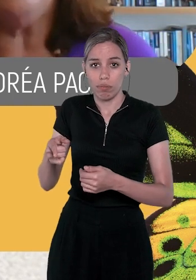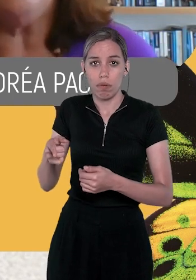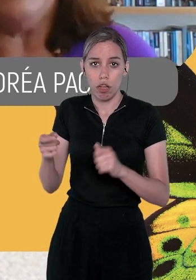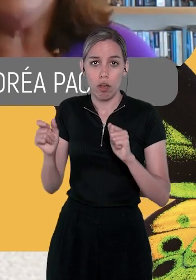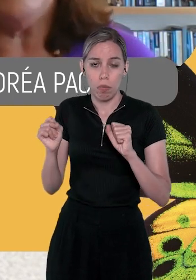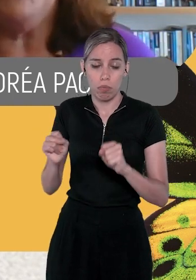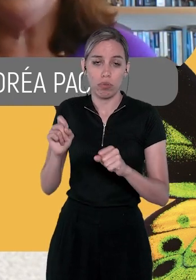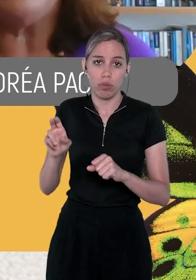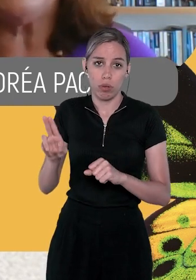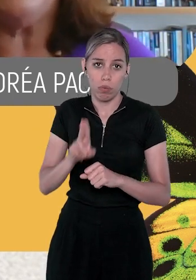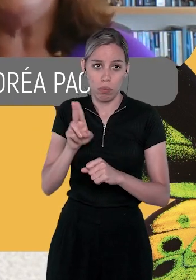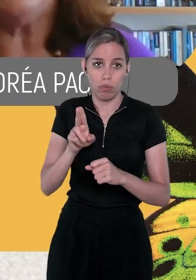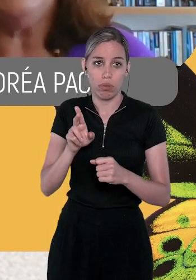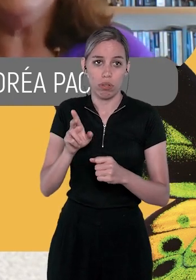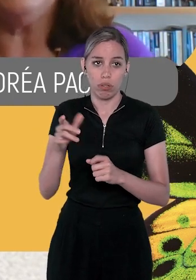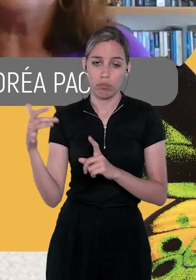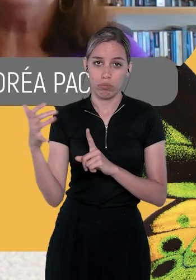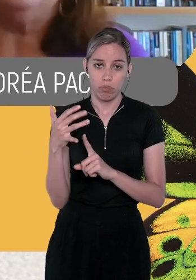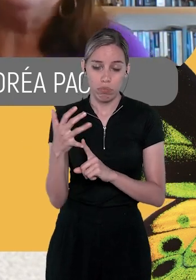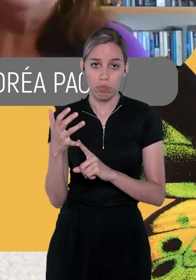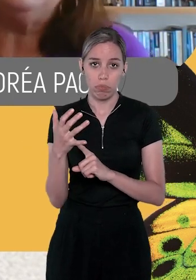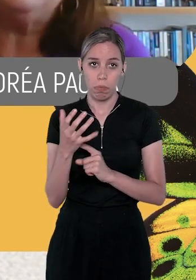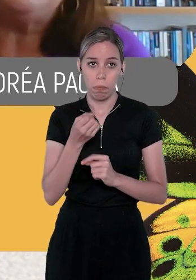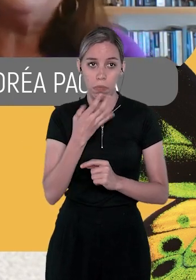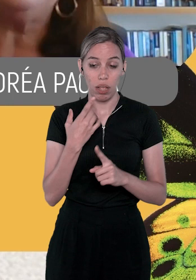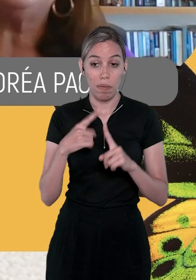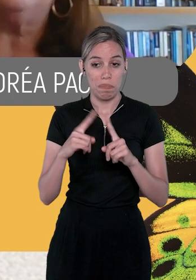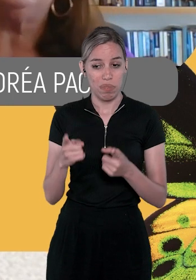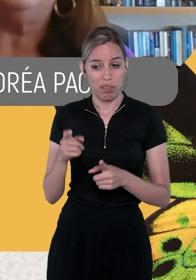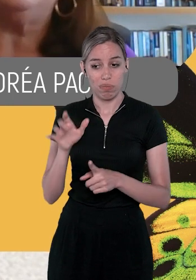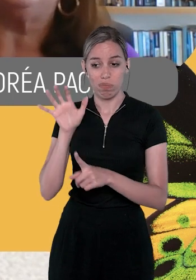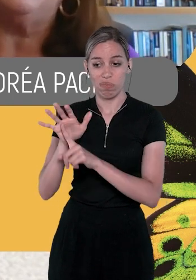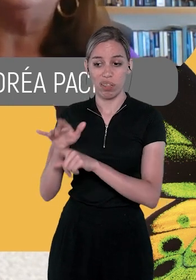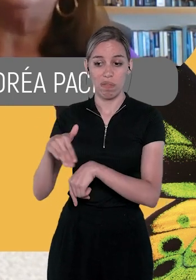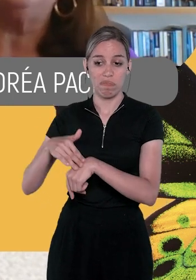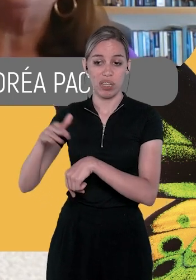nos impactam, mas muito mais a eles que estão no momento de afirmação da